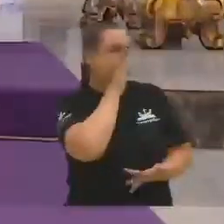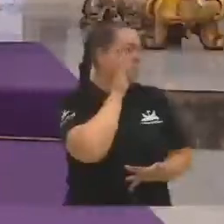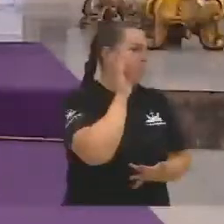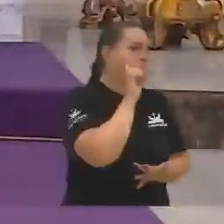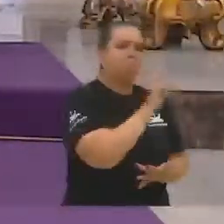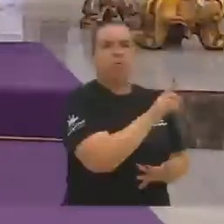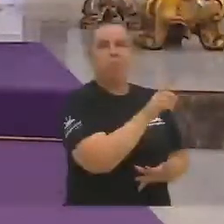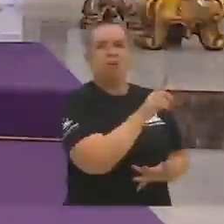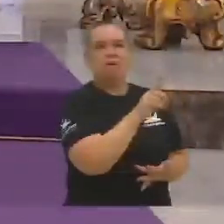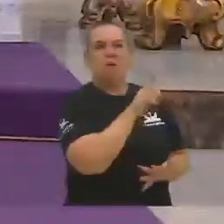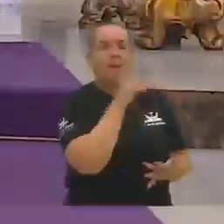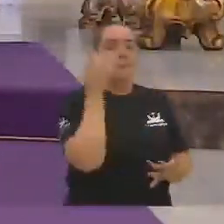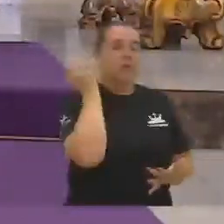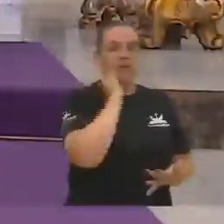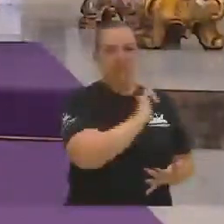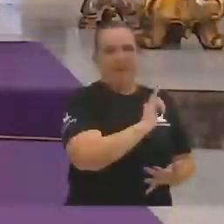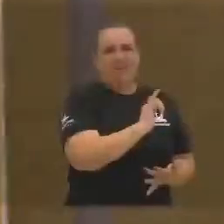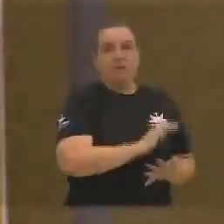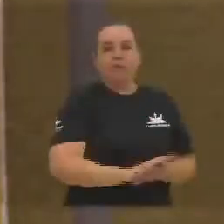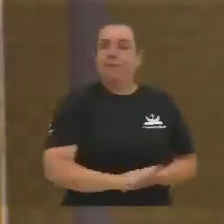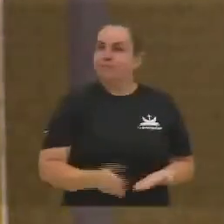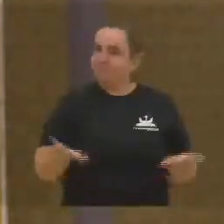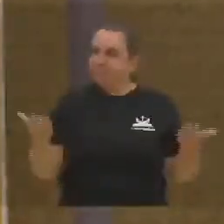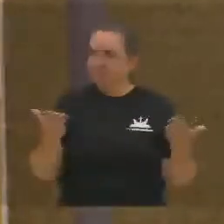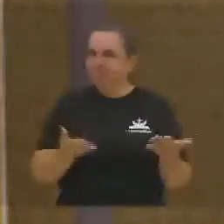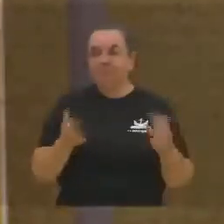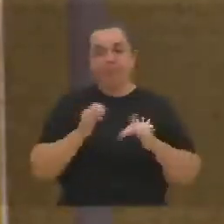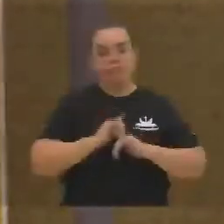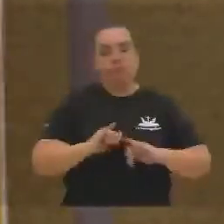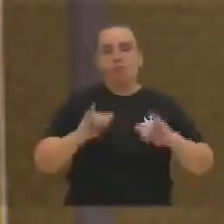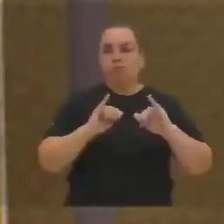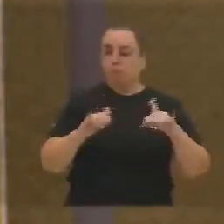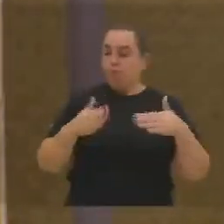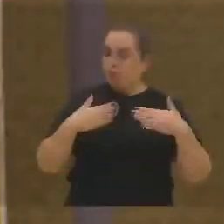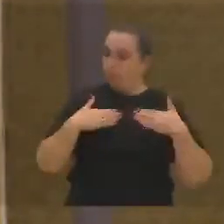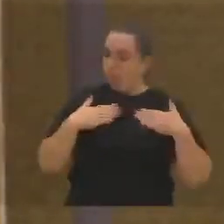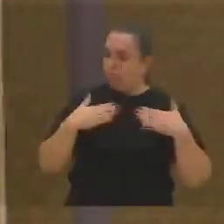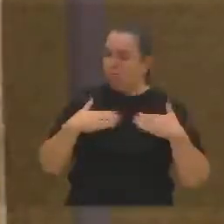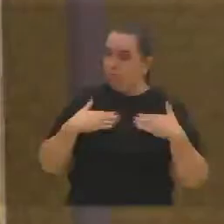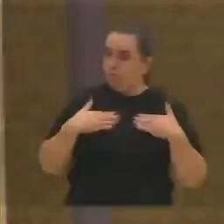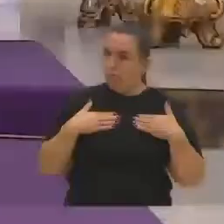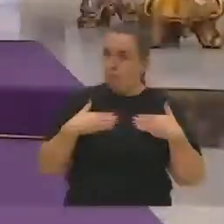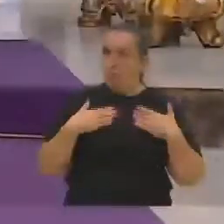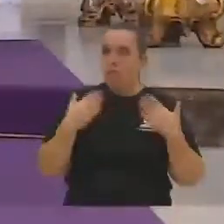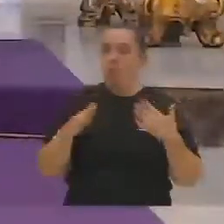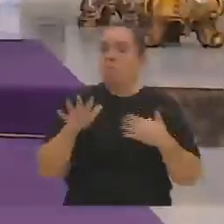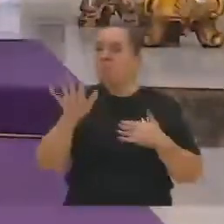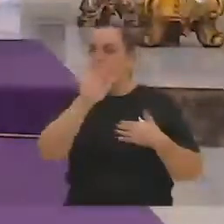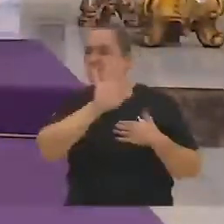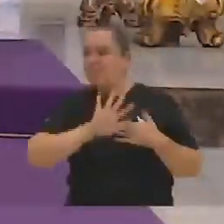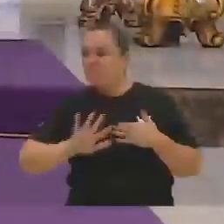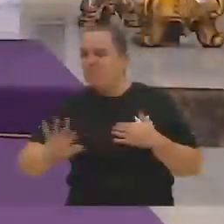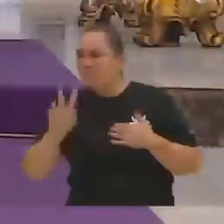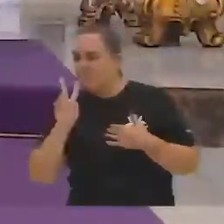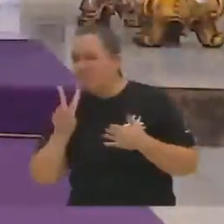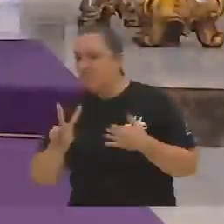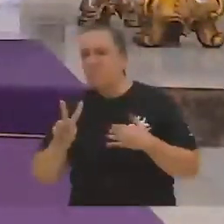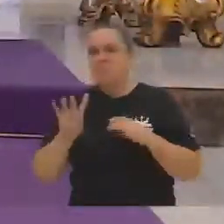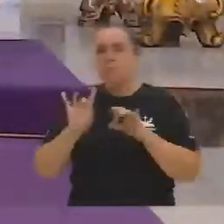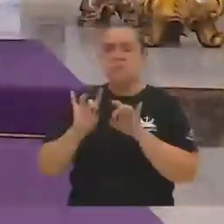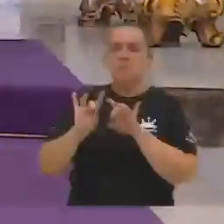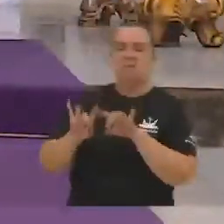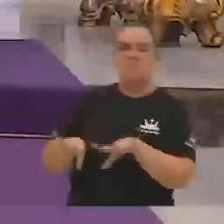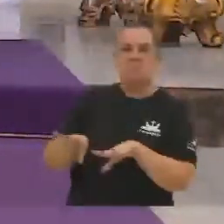profetas. Ele hoje vem dizer: olha, comigo o cenário de abandono,